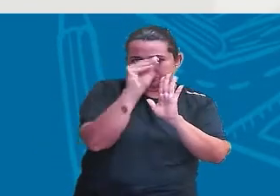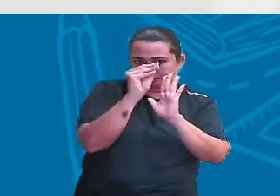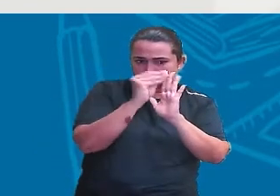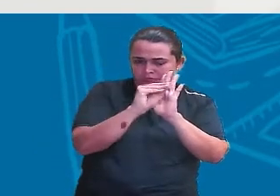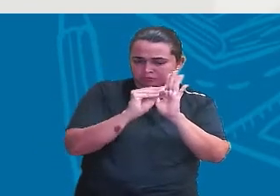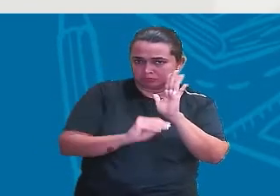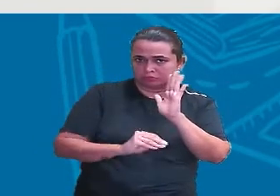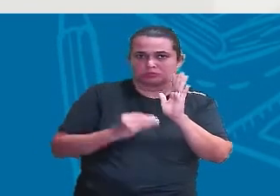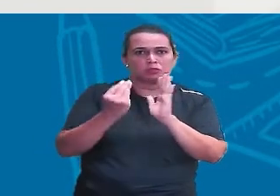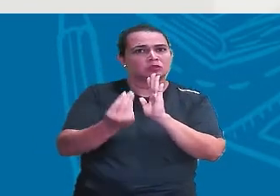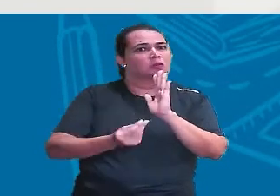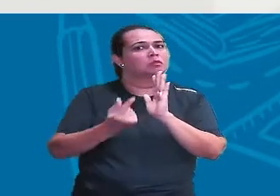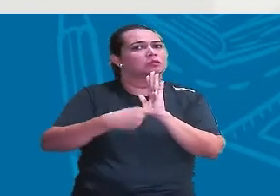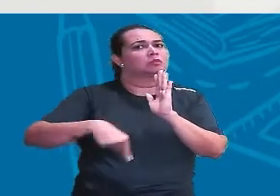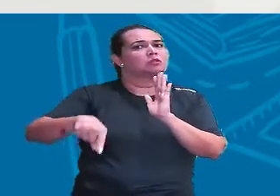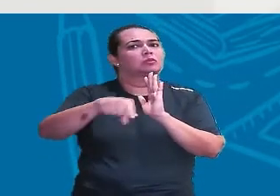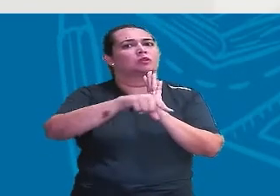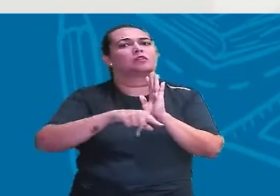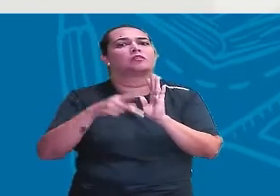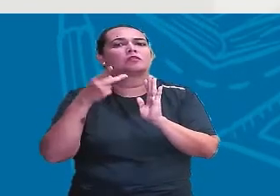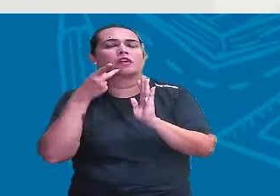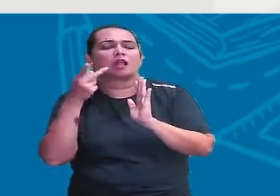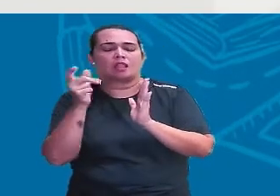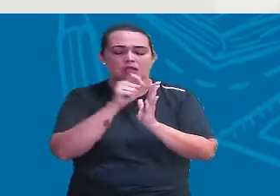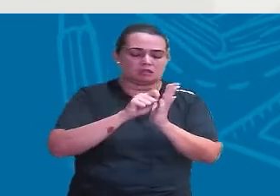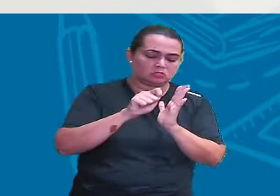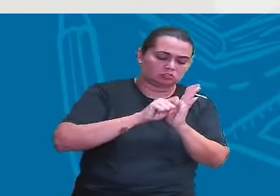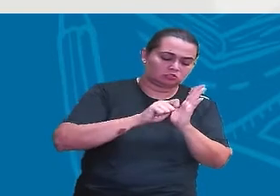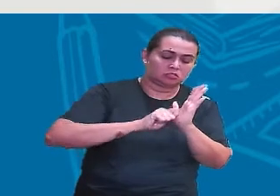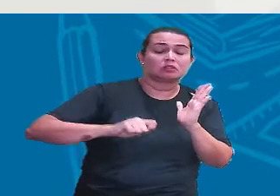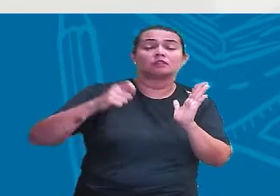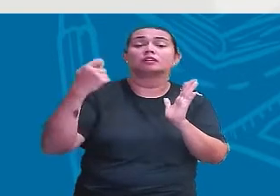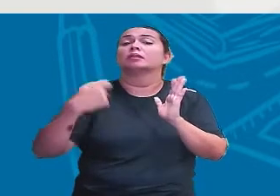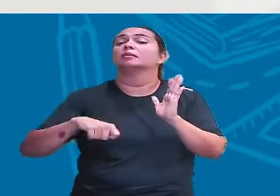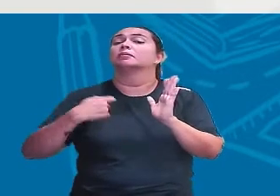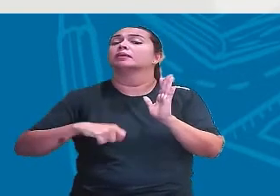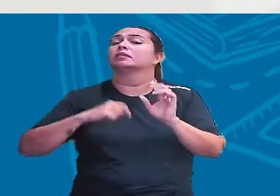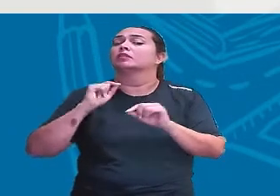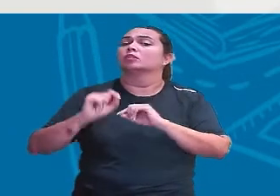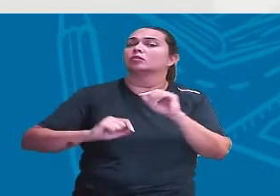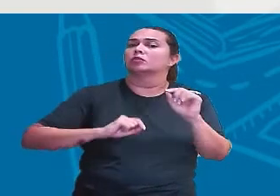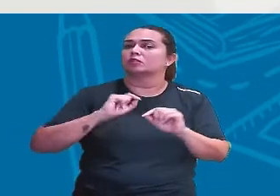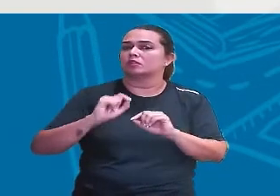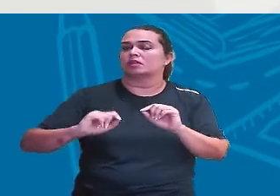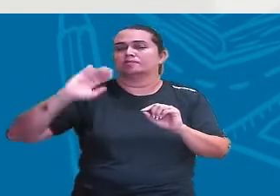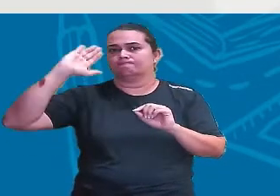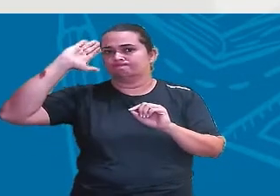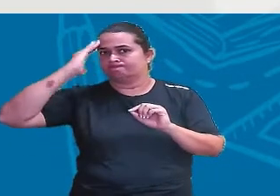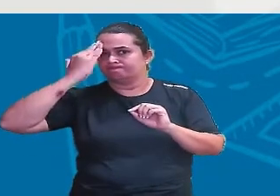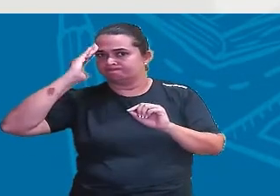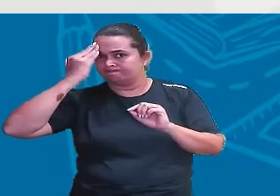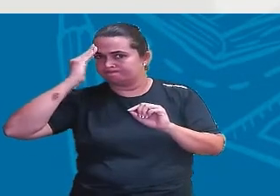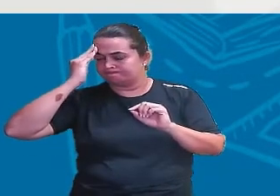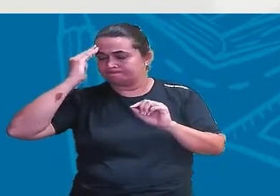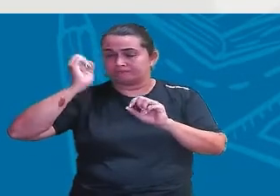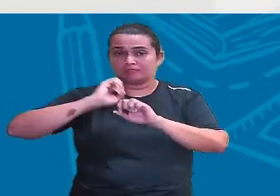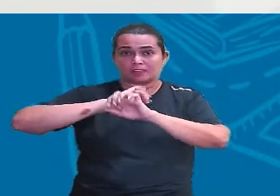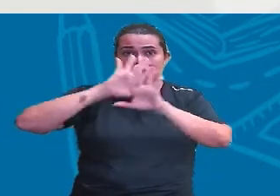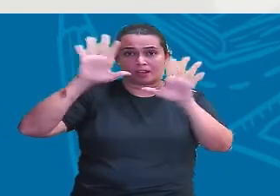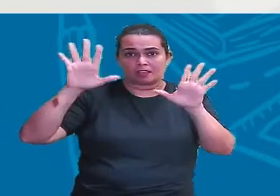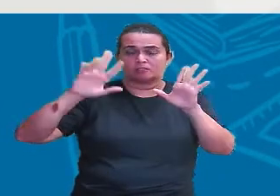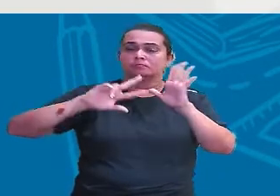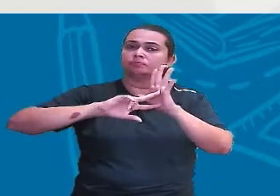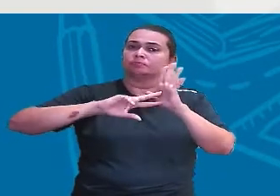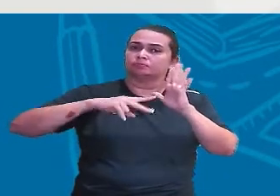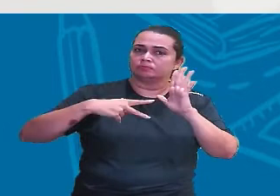gente falar e para a gente escrever, a gente precisa ter coerência e, claro, coesão, para que